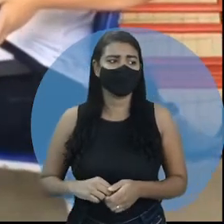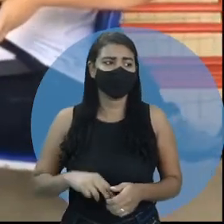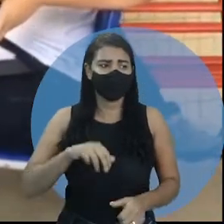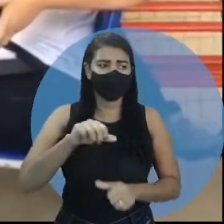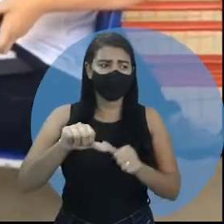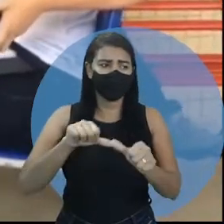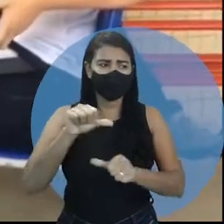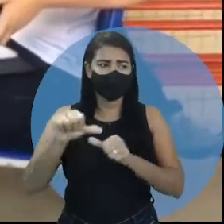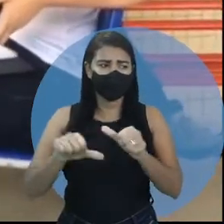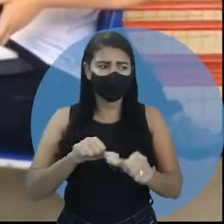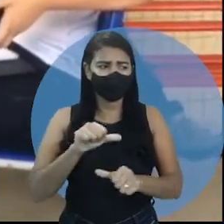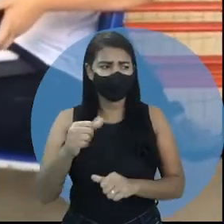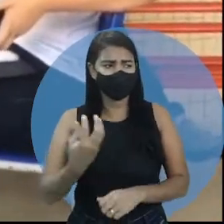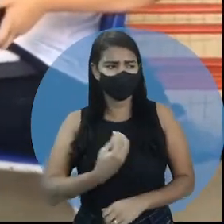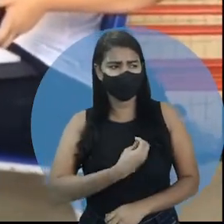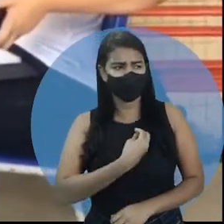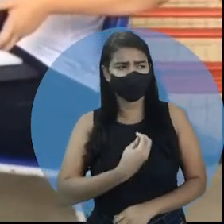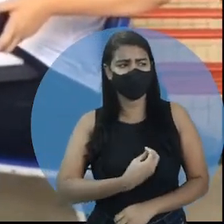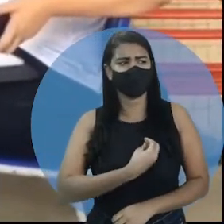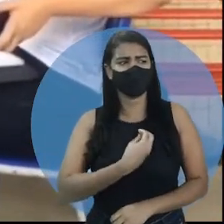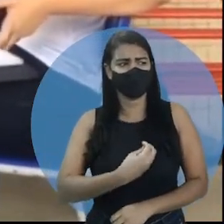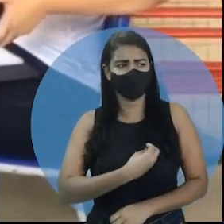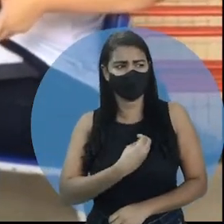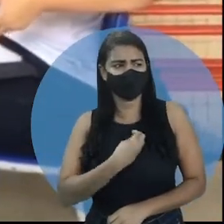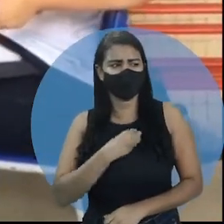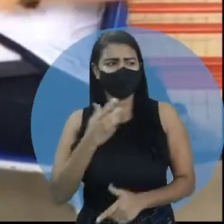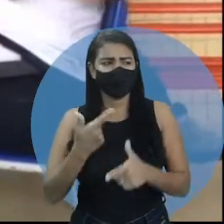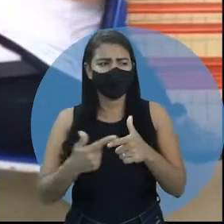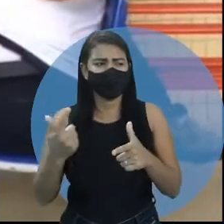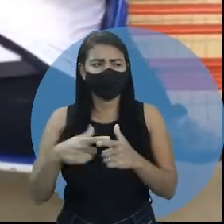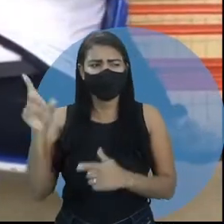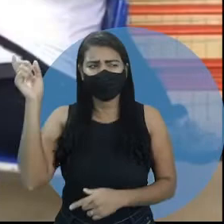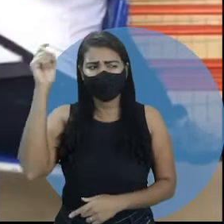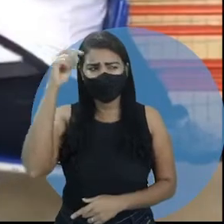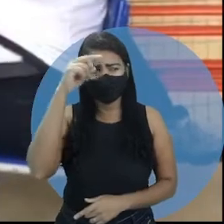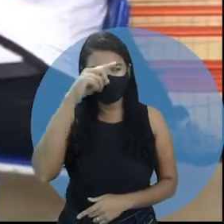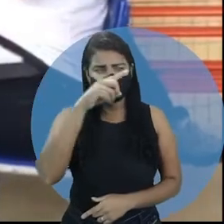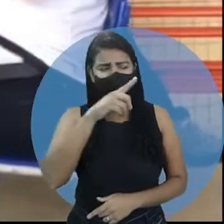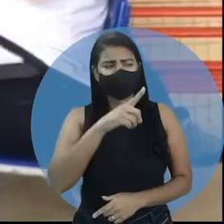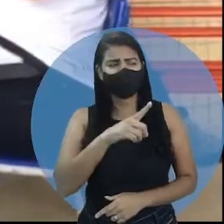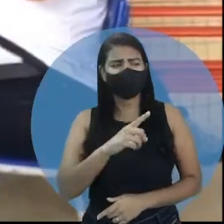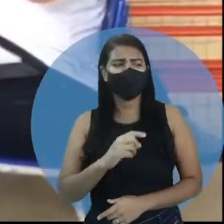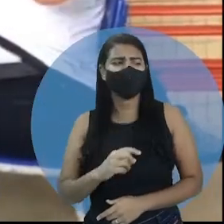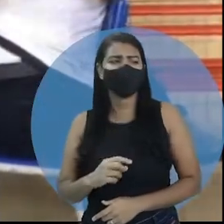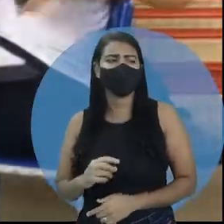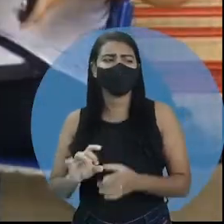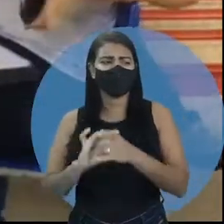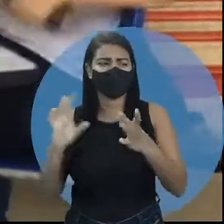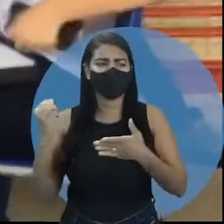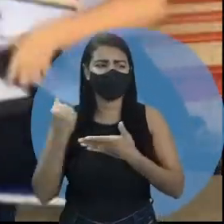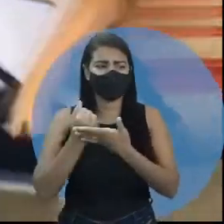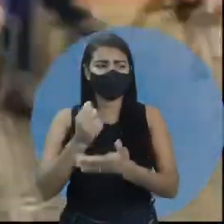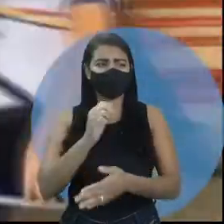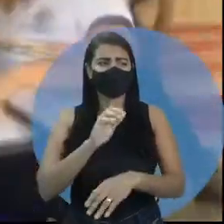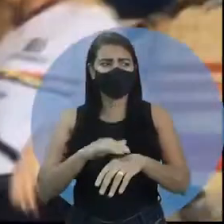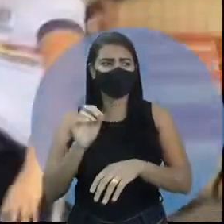Remove a minha pedra, me chama pelo nome.